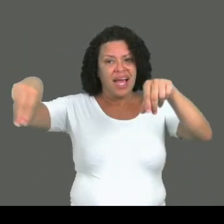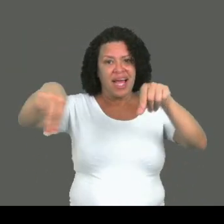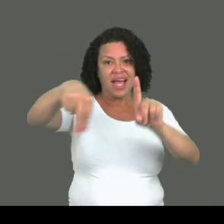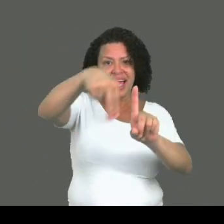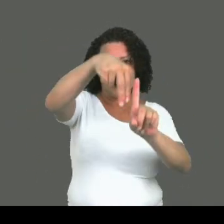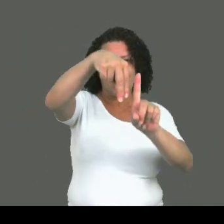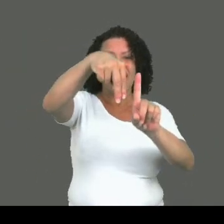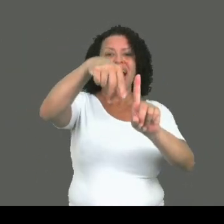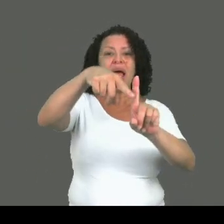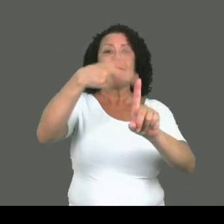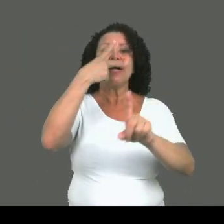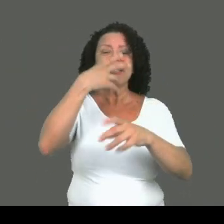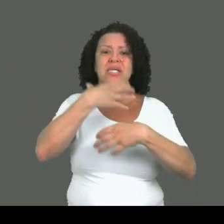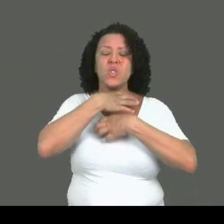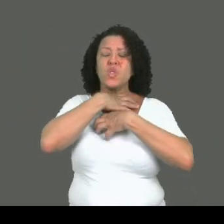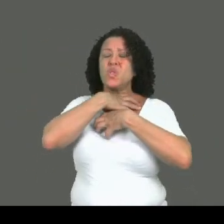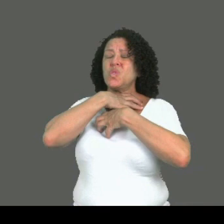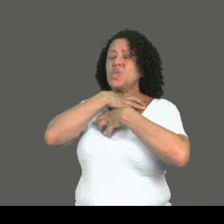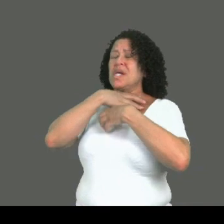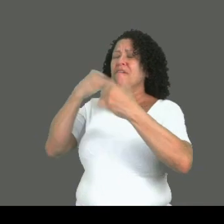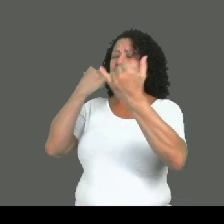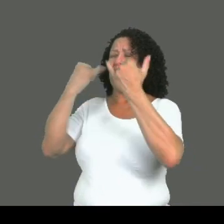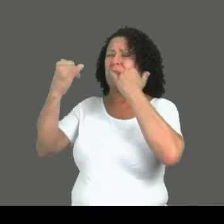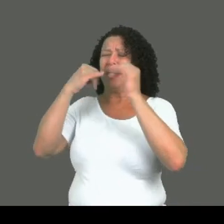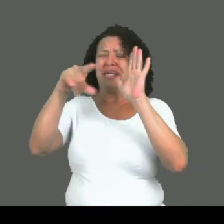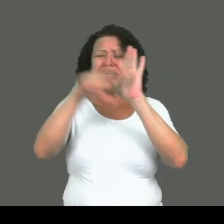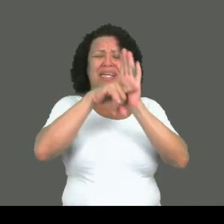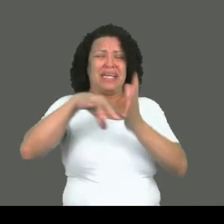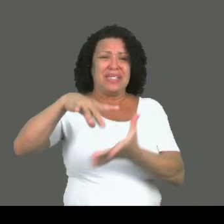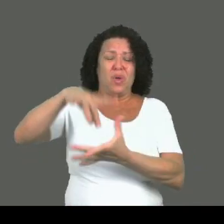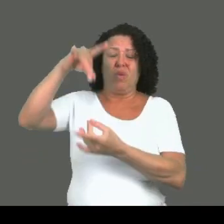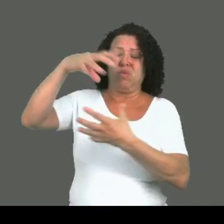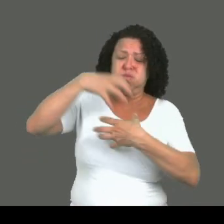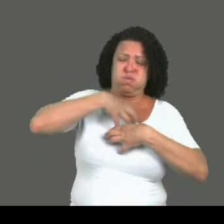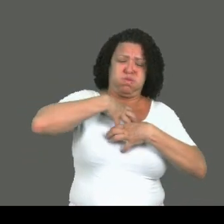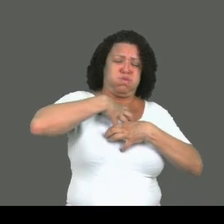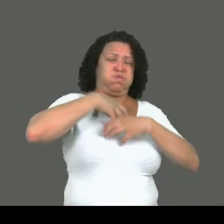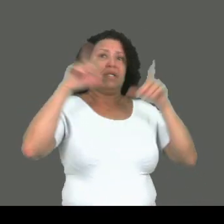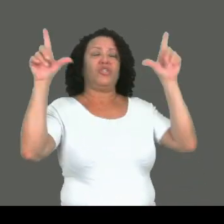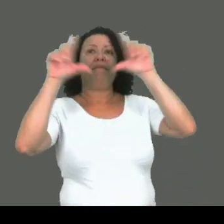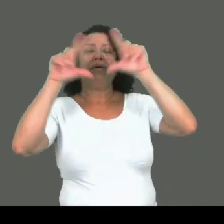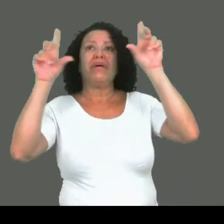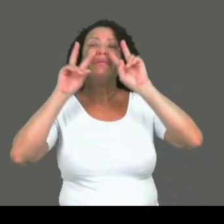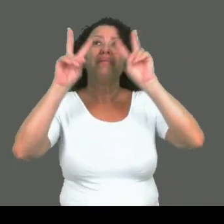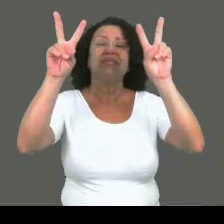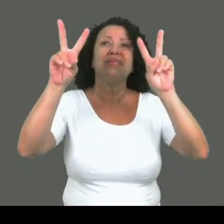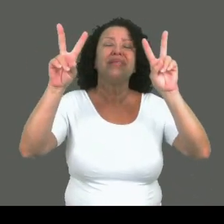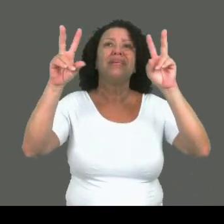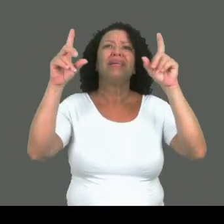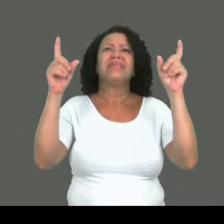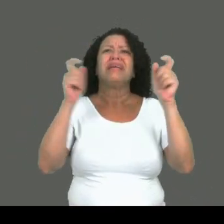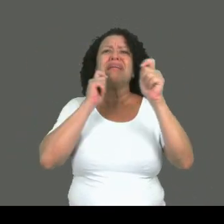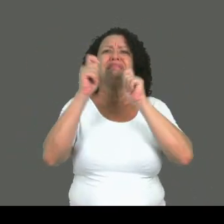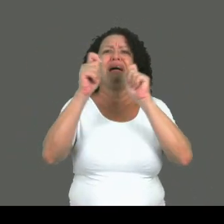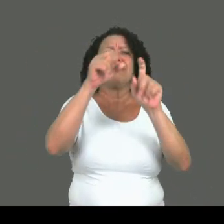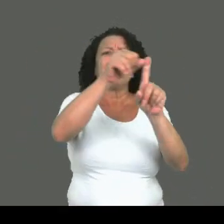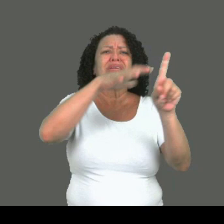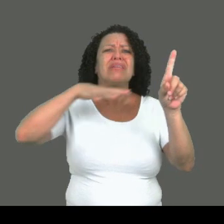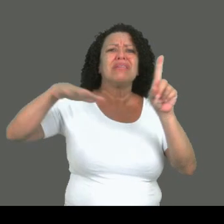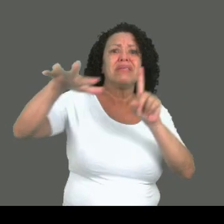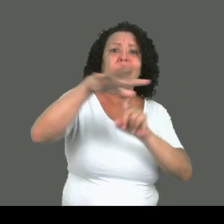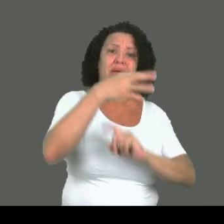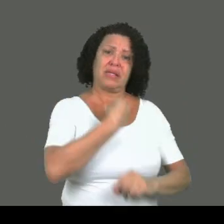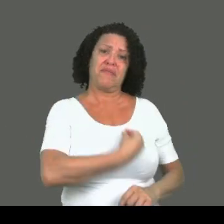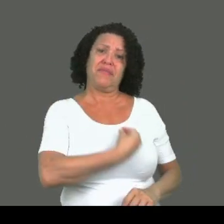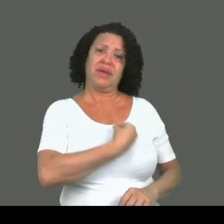fica sufocado pelas informações negativas que ele escuta na televisão, no jornal, na sociedade, na